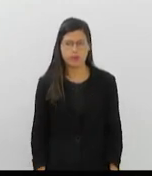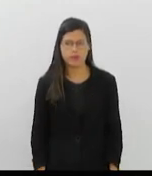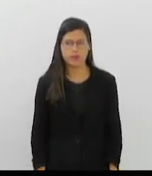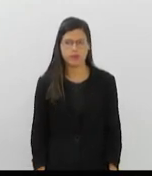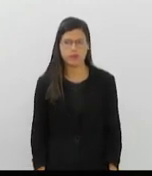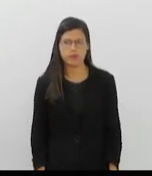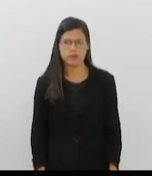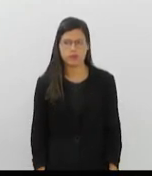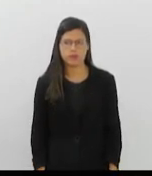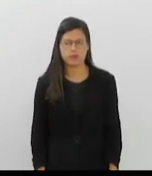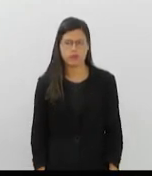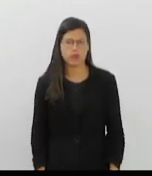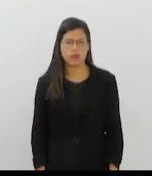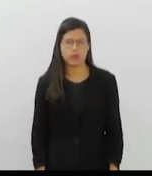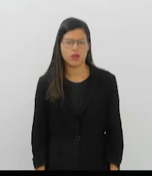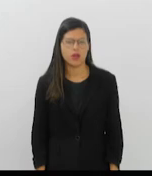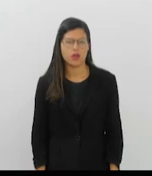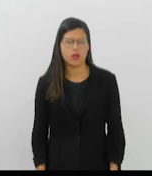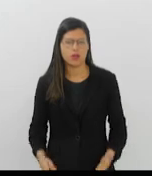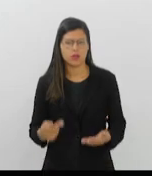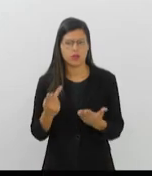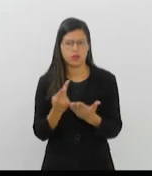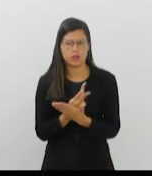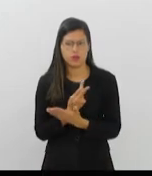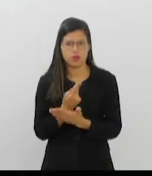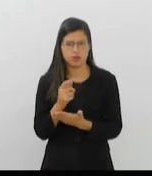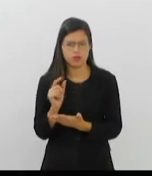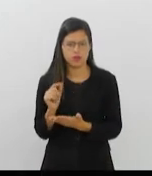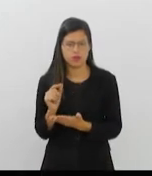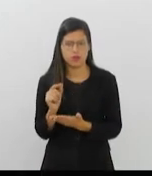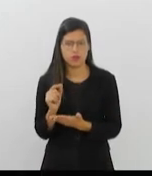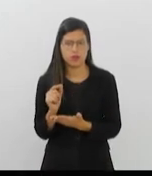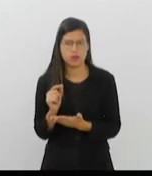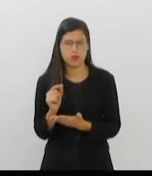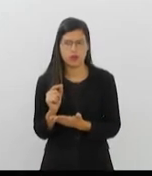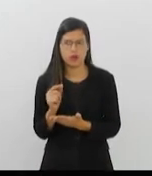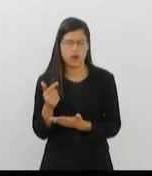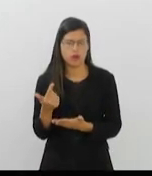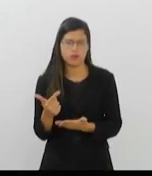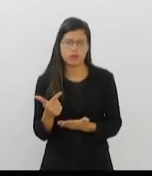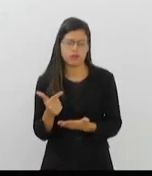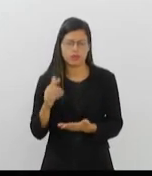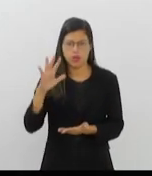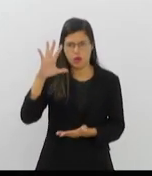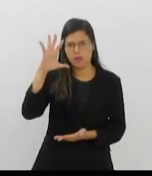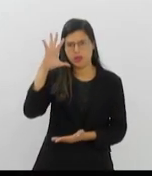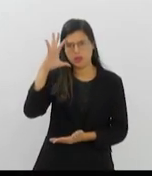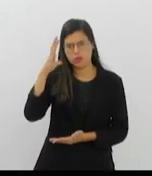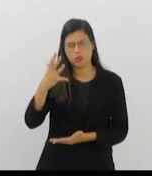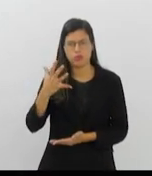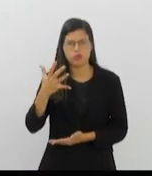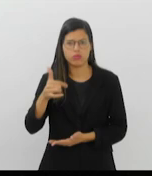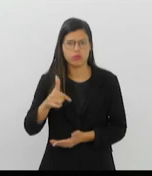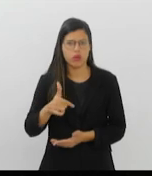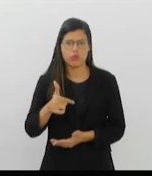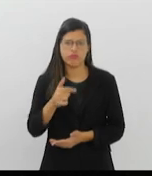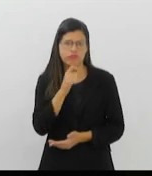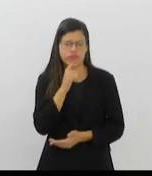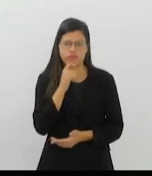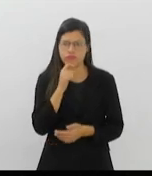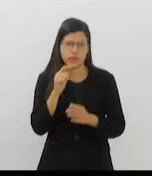2024 ocorre que nenhuma presidência concreta foi tomada